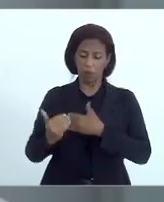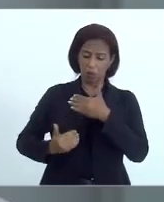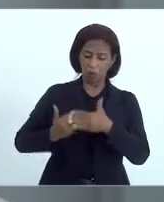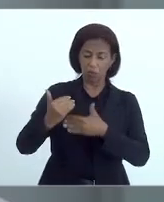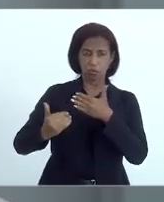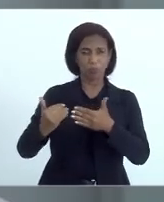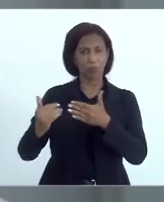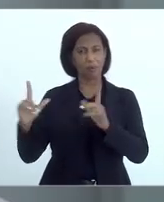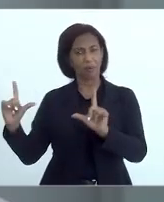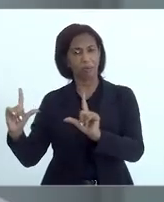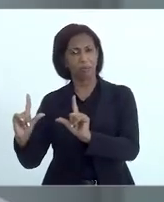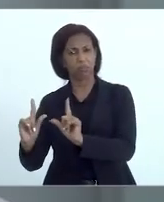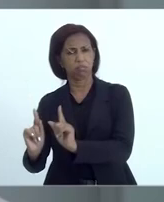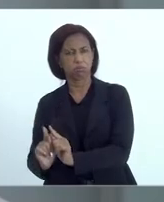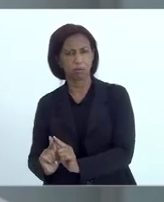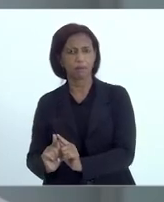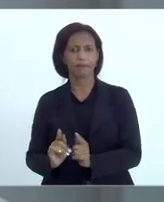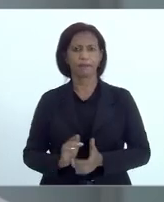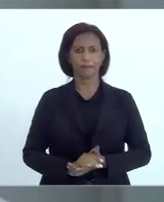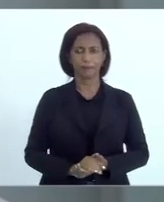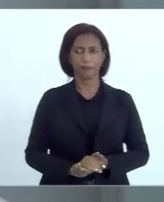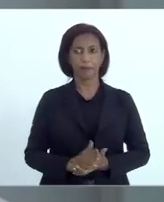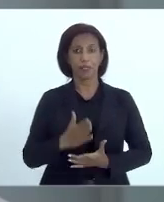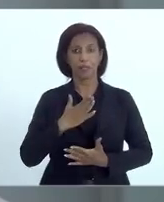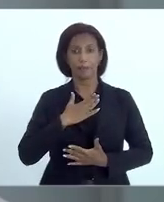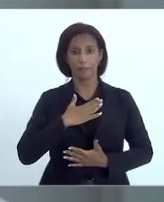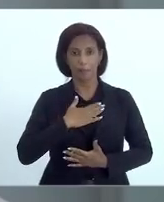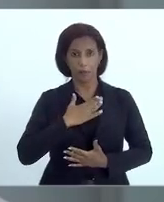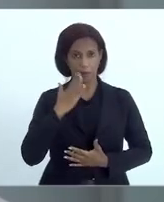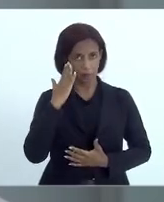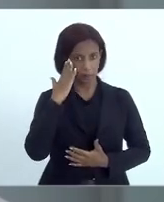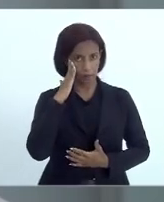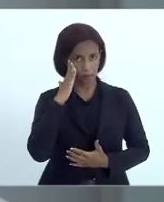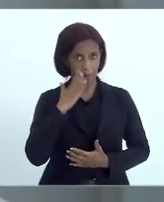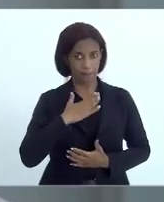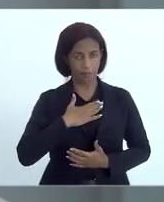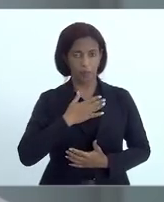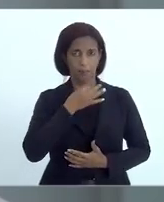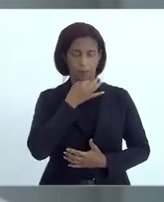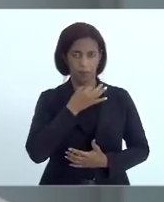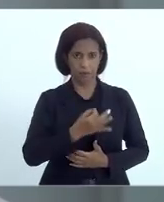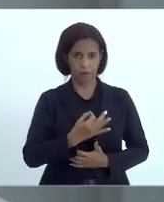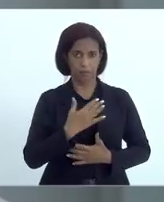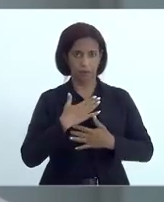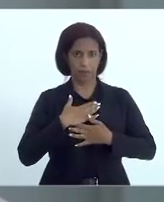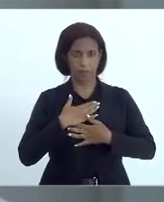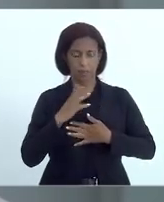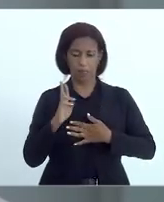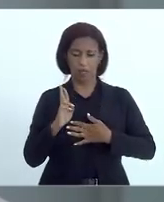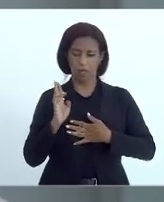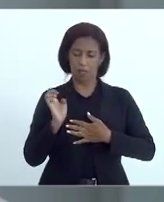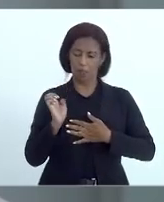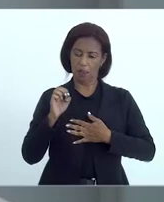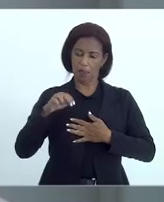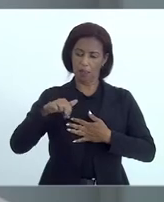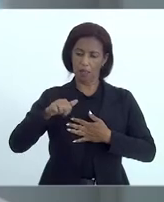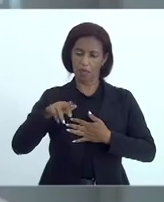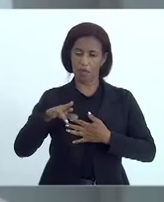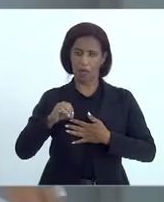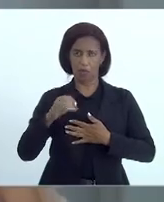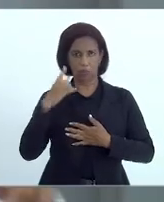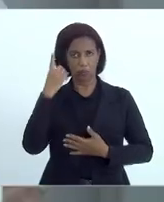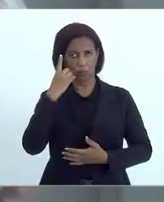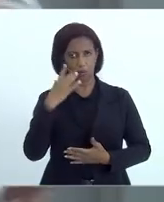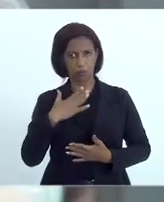vai acabando com a Corporação isso é meu entender minha opinião Renato Deputado Renato